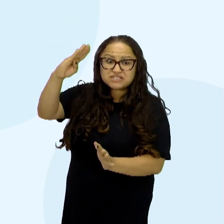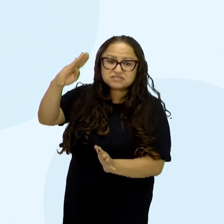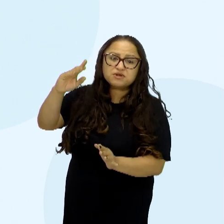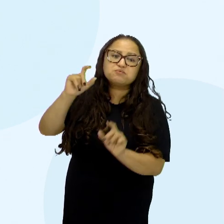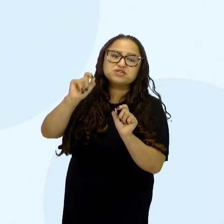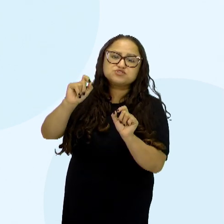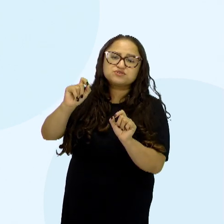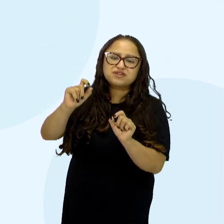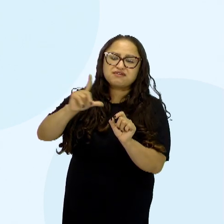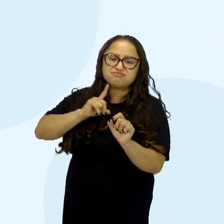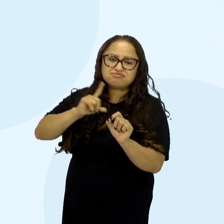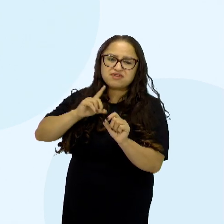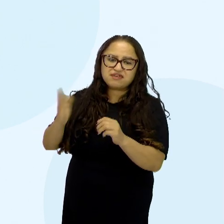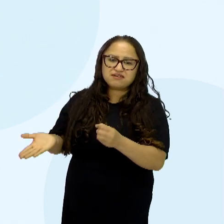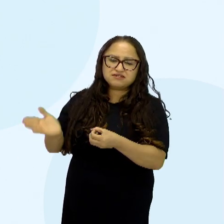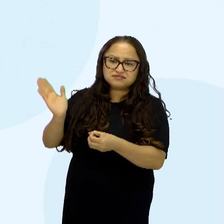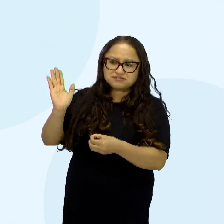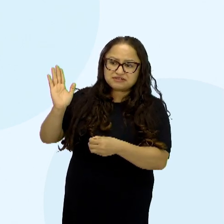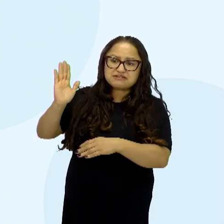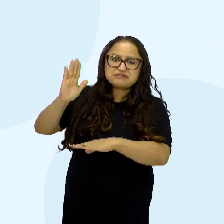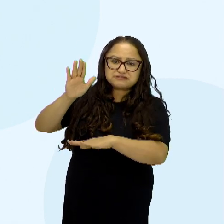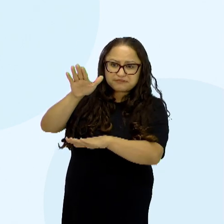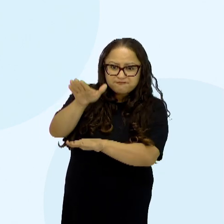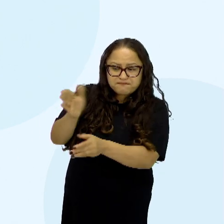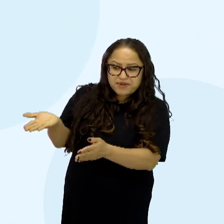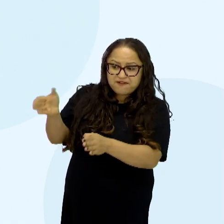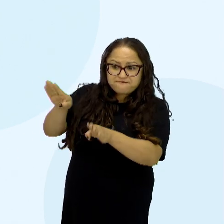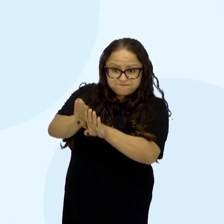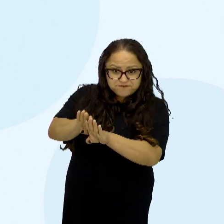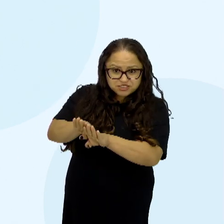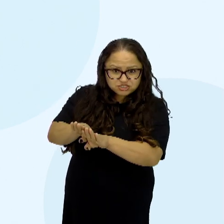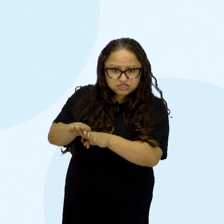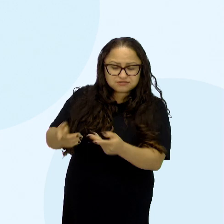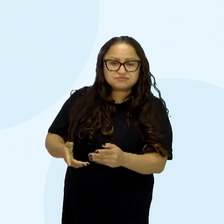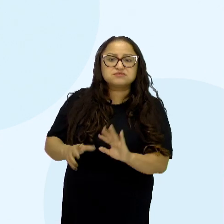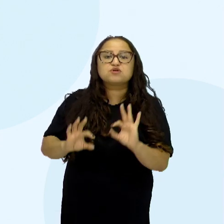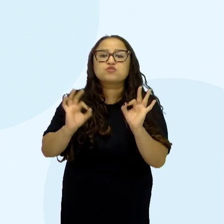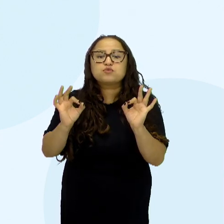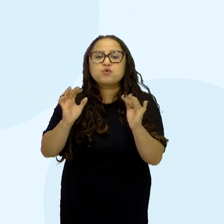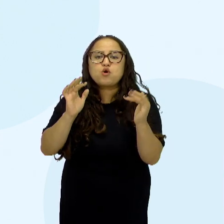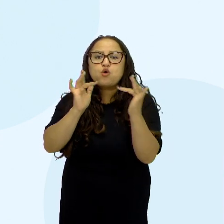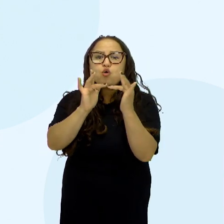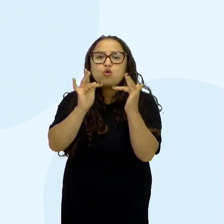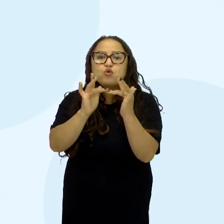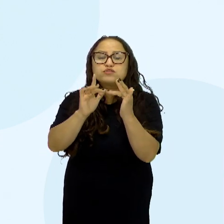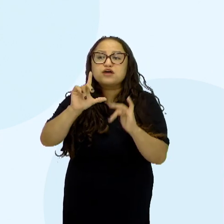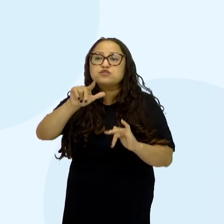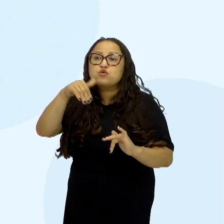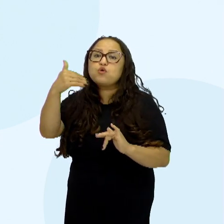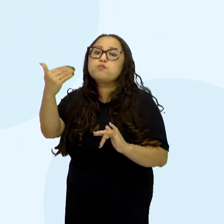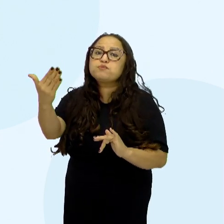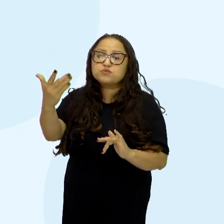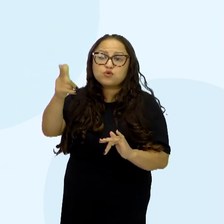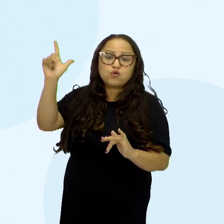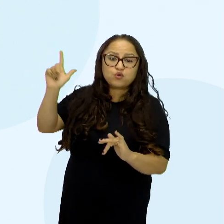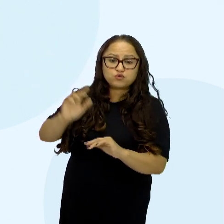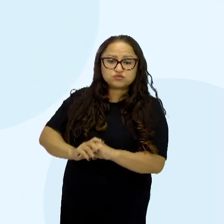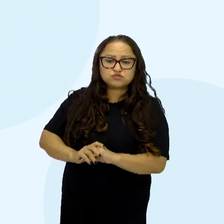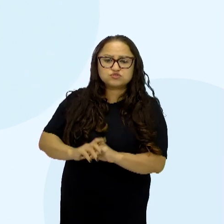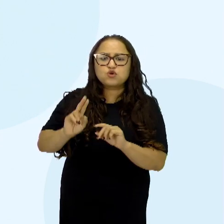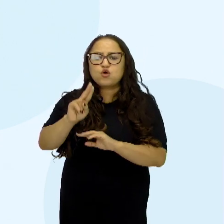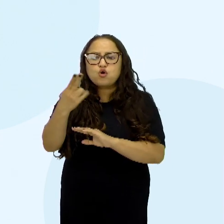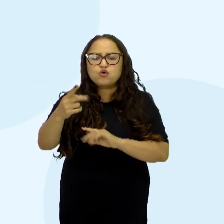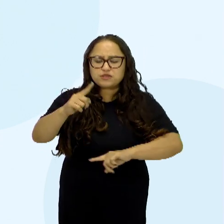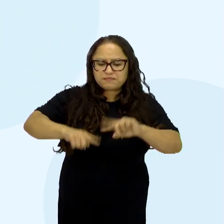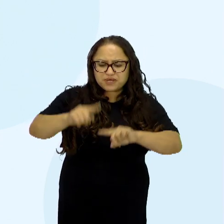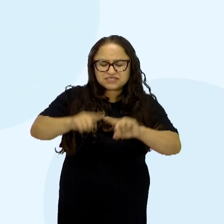preferencialmente as que possuem tampa, de modo a evitar o contato humano posterior ou que esses materiais possam parar